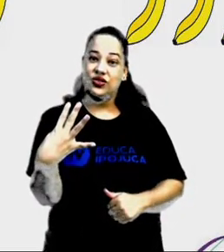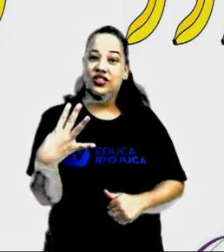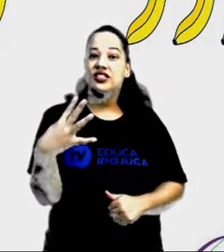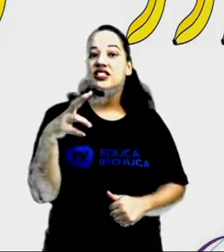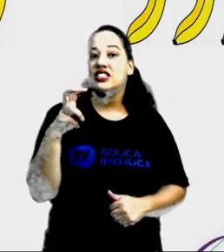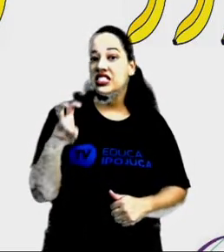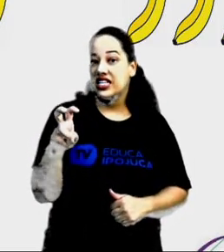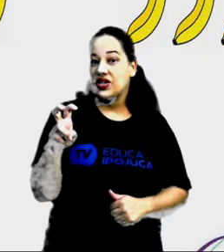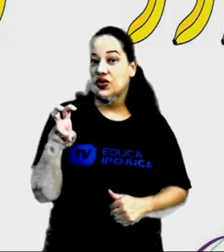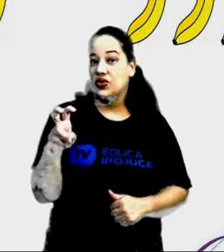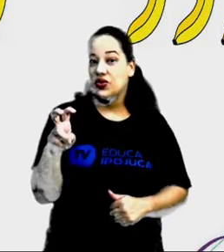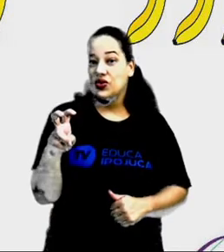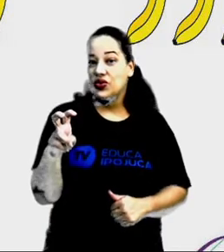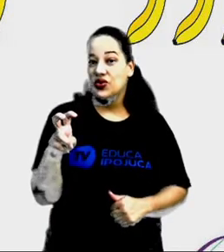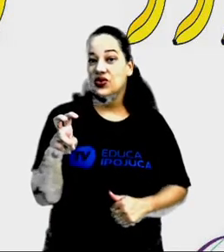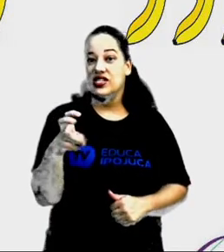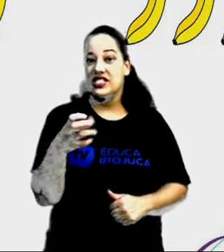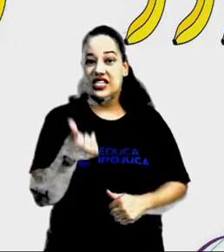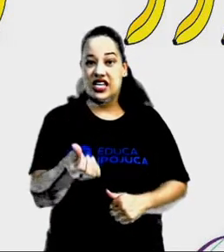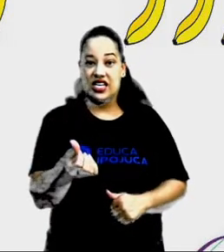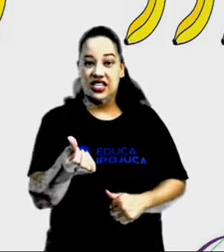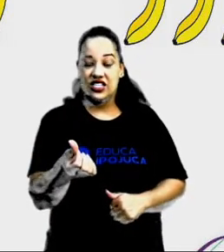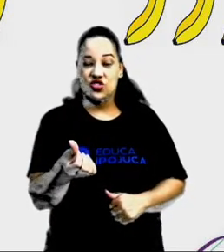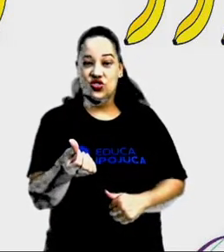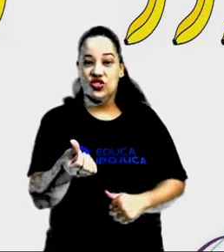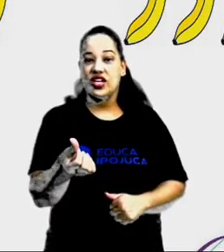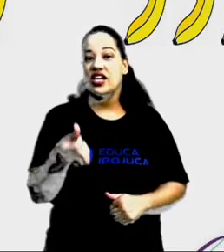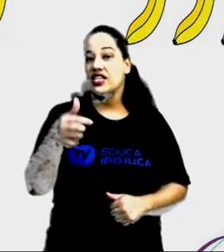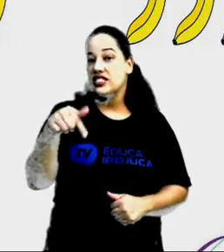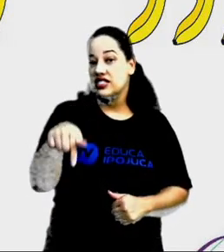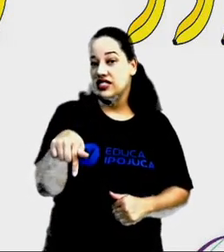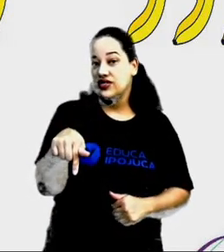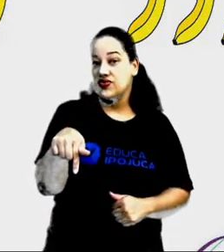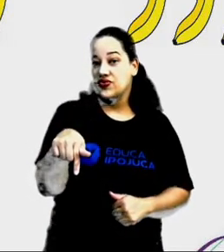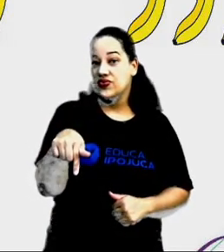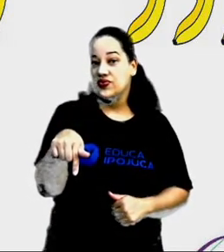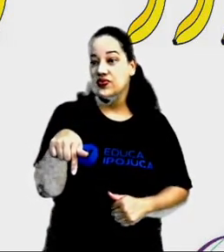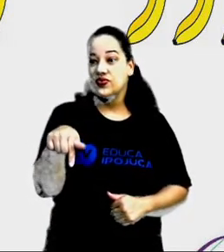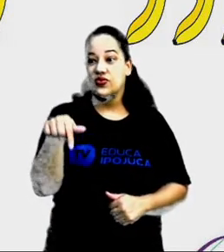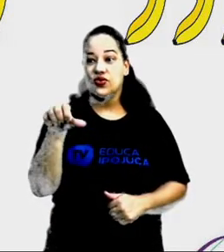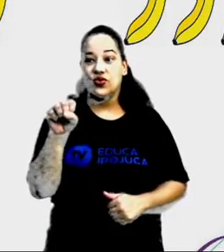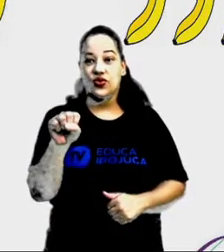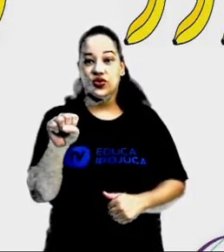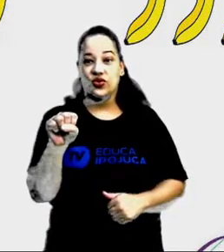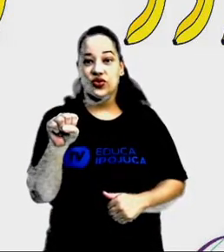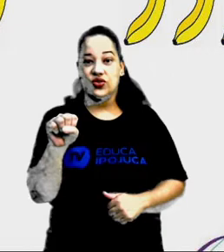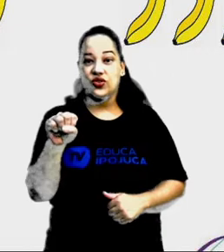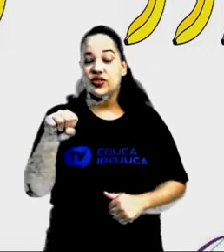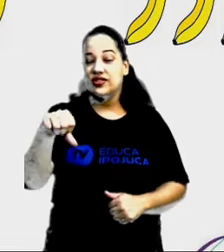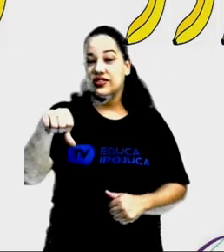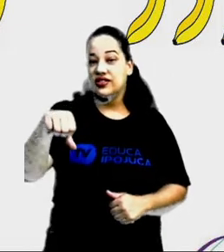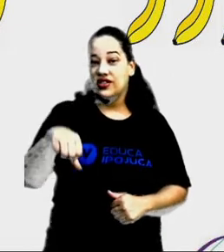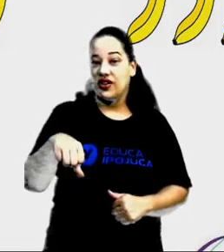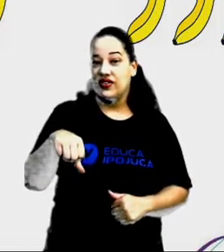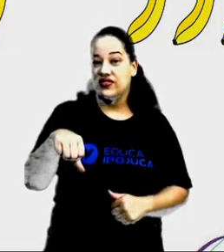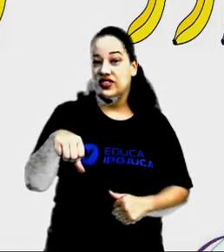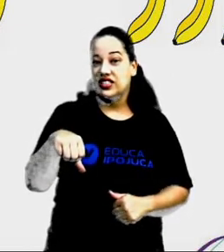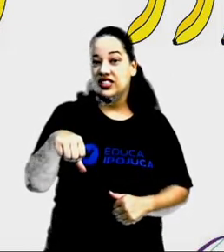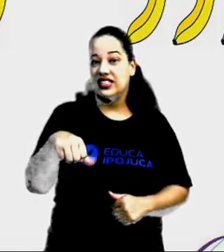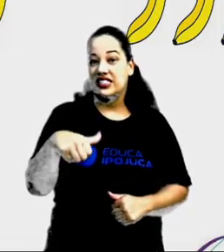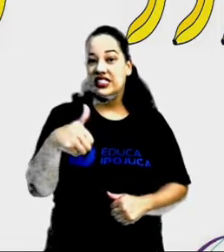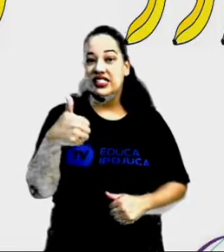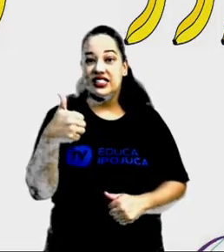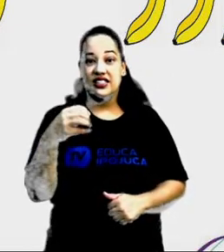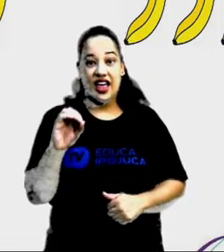4, 5, 6, 7, 8,